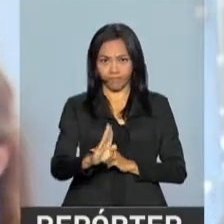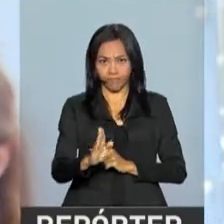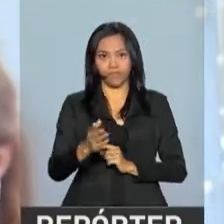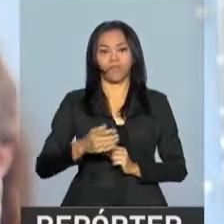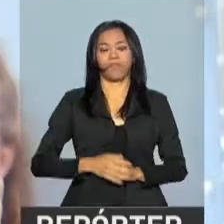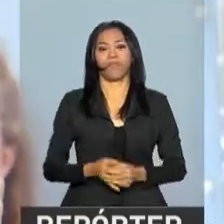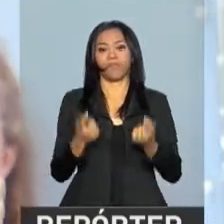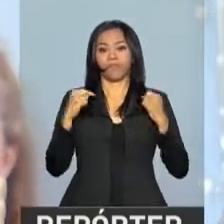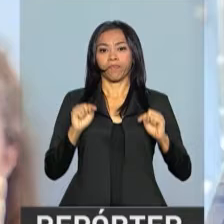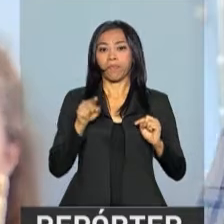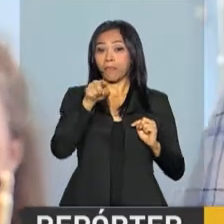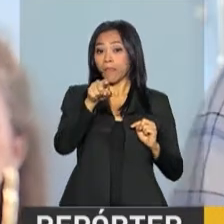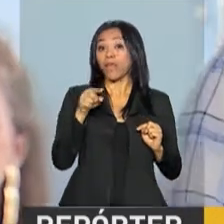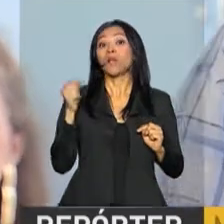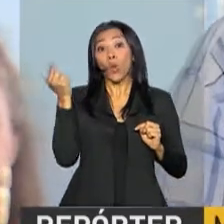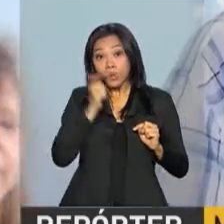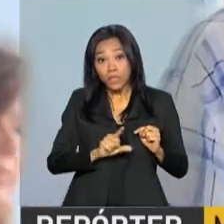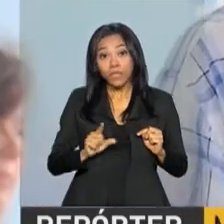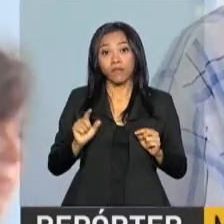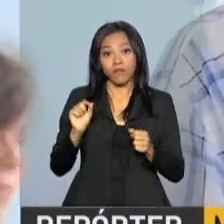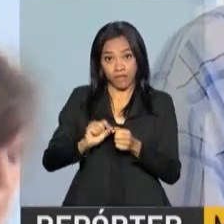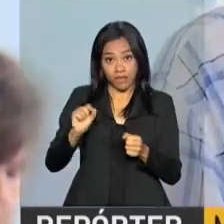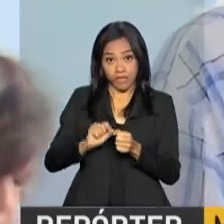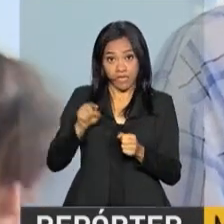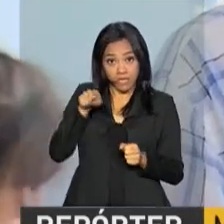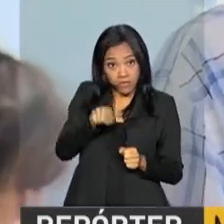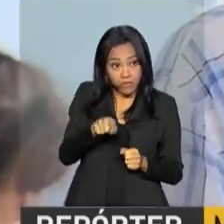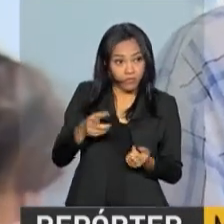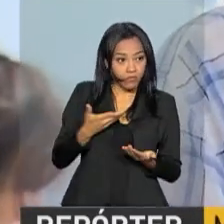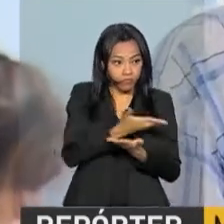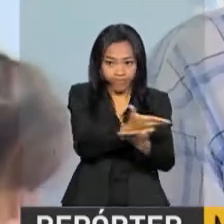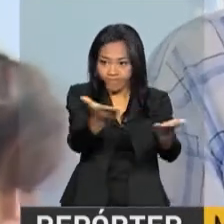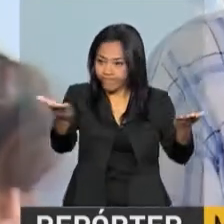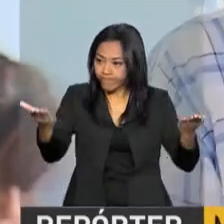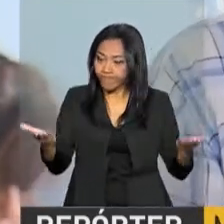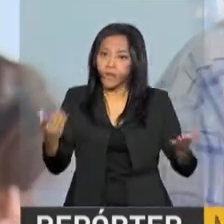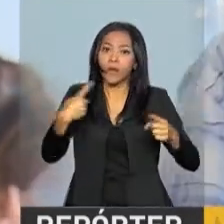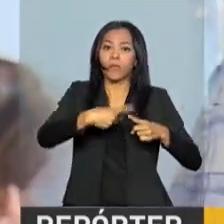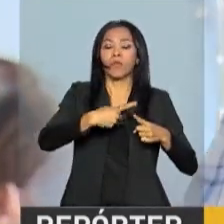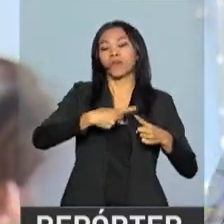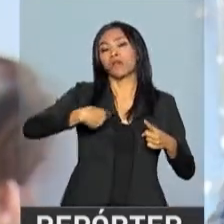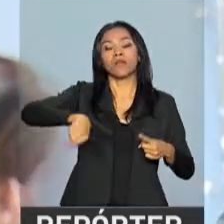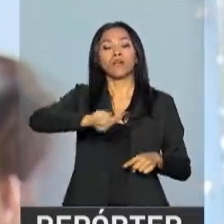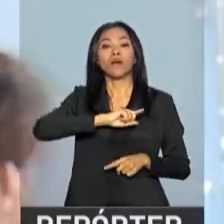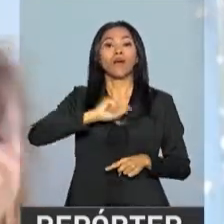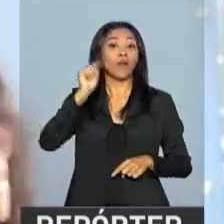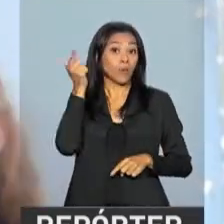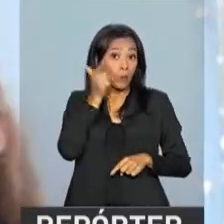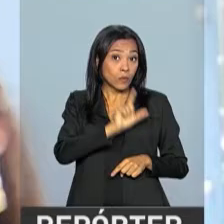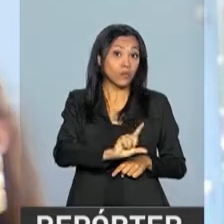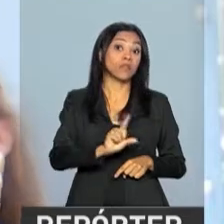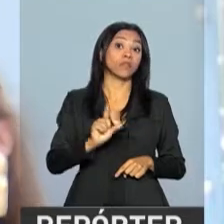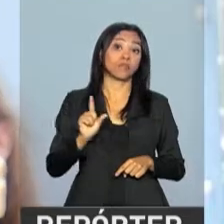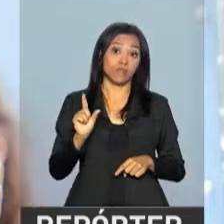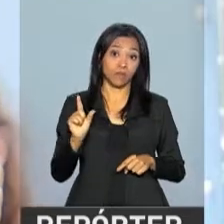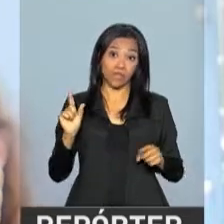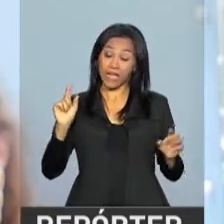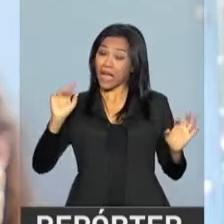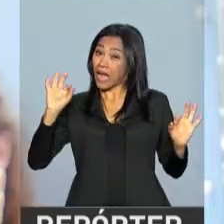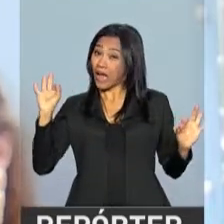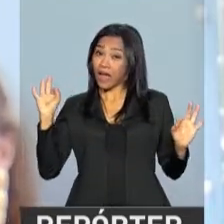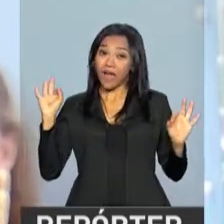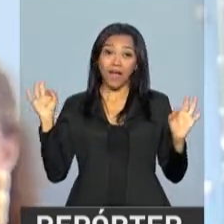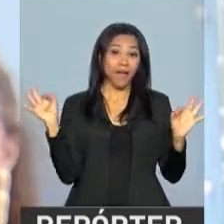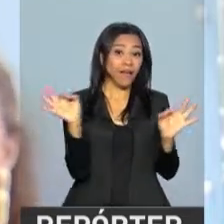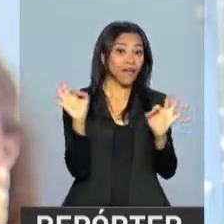investimento só está podendo ser feito porque nós conseguimos acabar com a recessão no